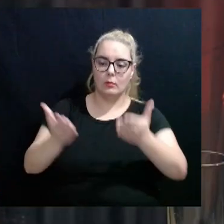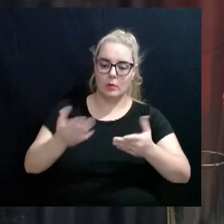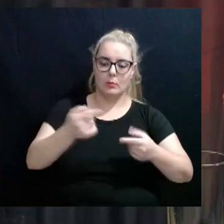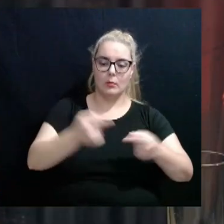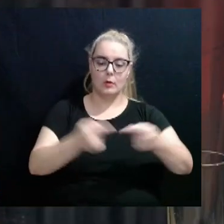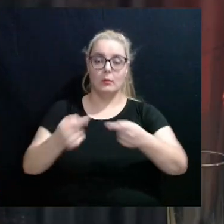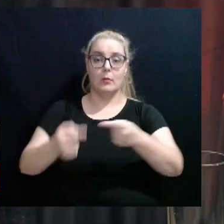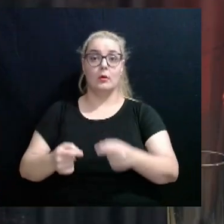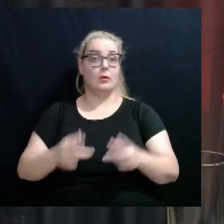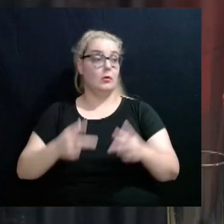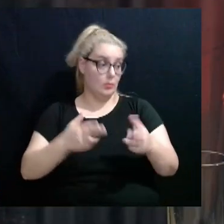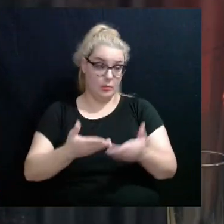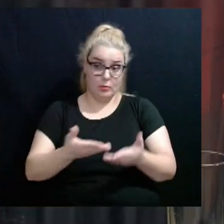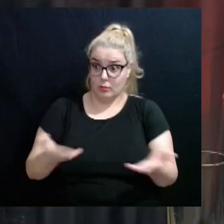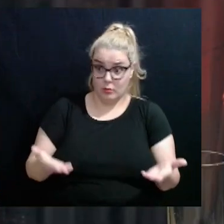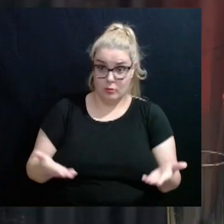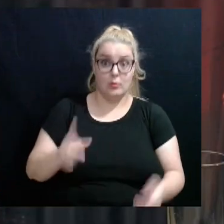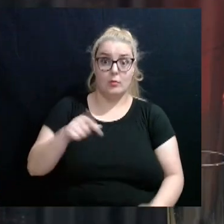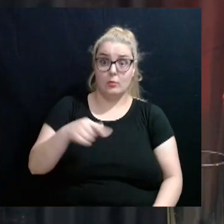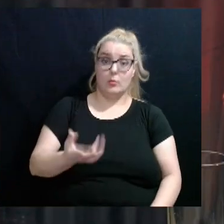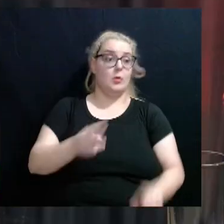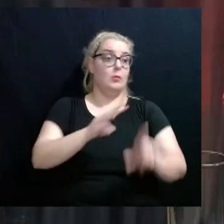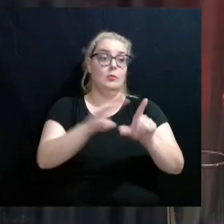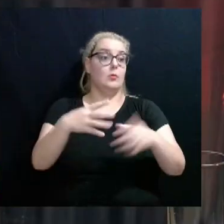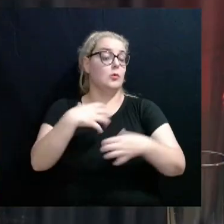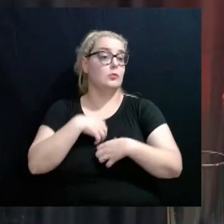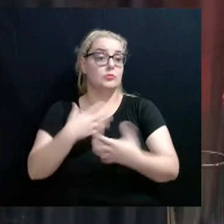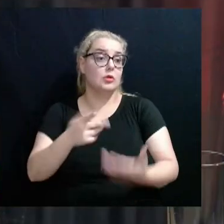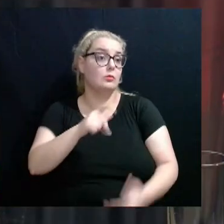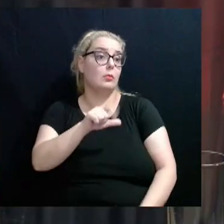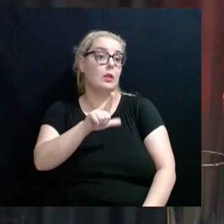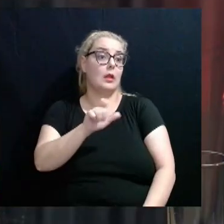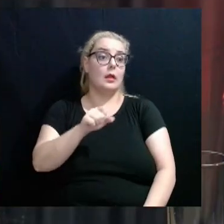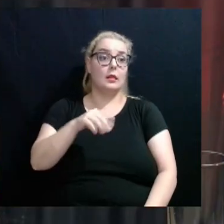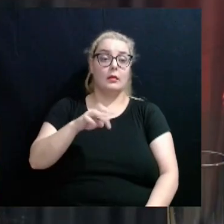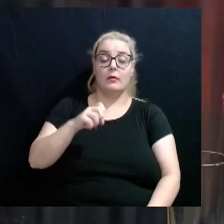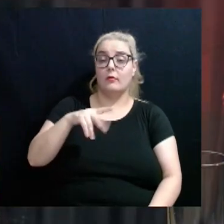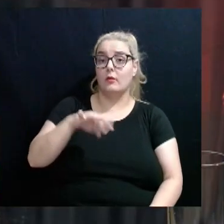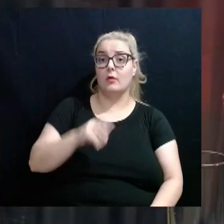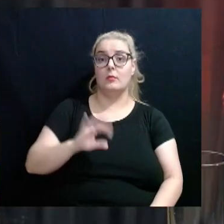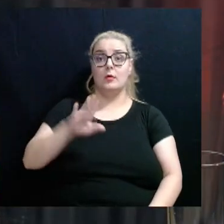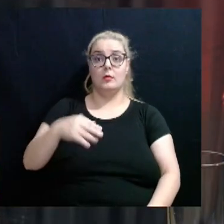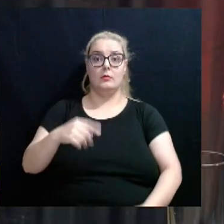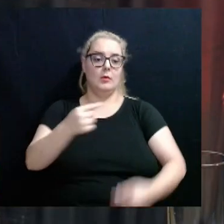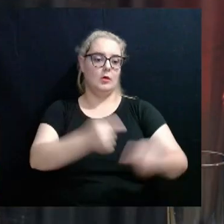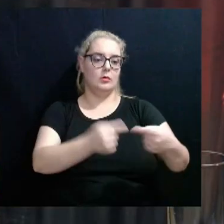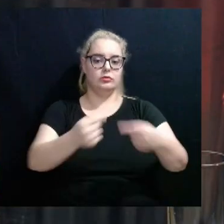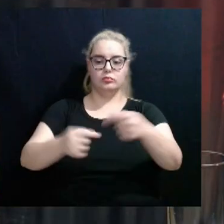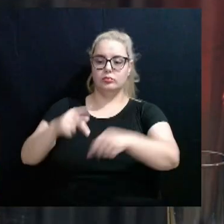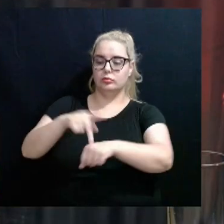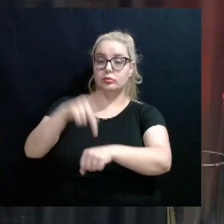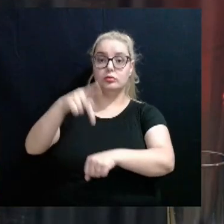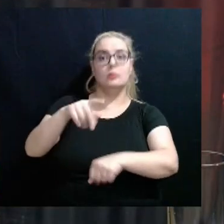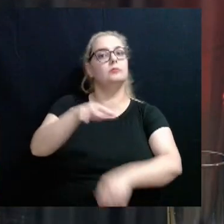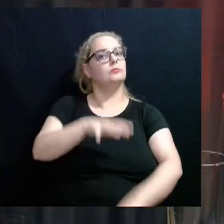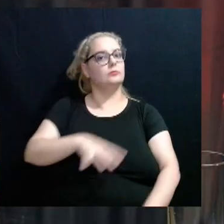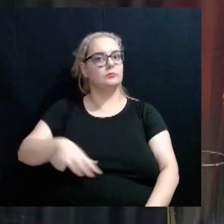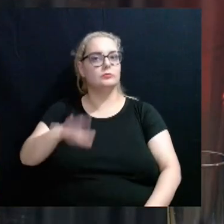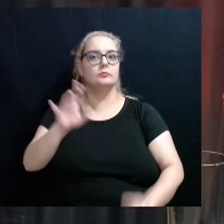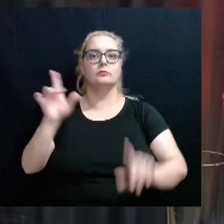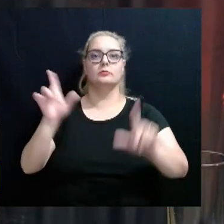fazendo aqui é uma Sim, plataforma. exato. Quando a gente traz a discussão da Páscoa para este ambiente televisivo,